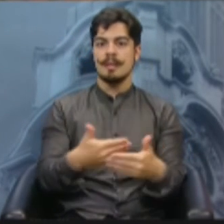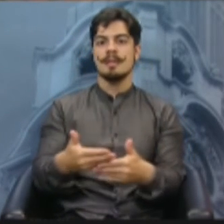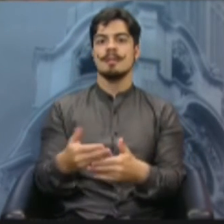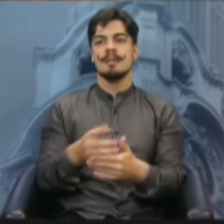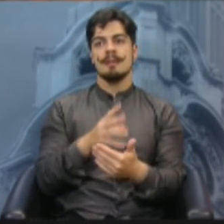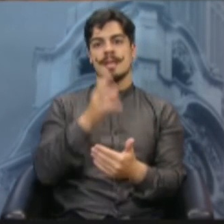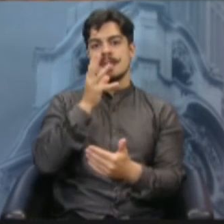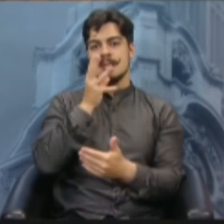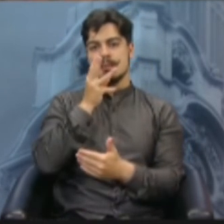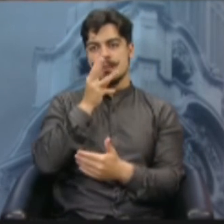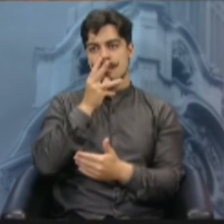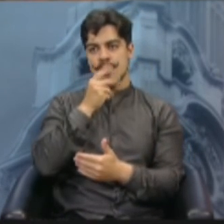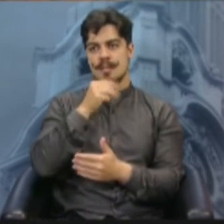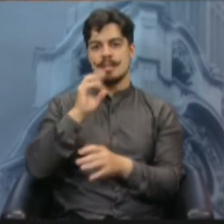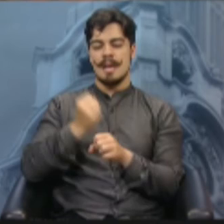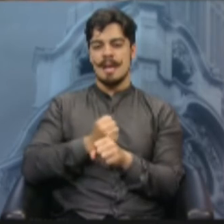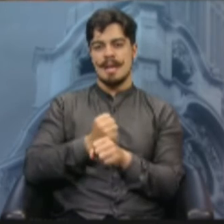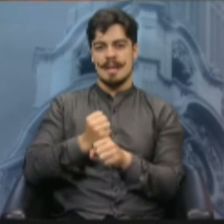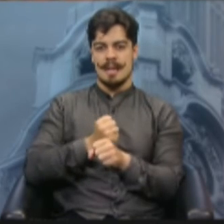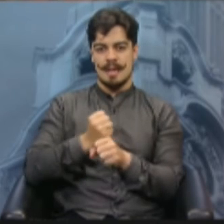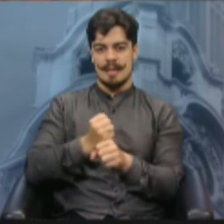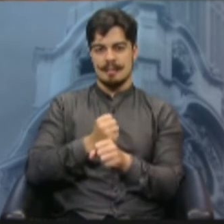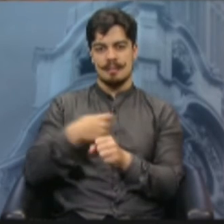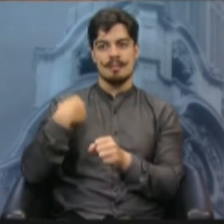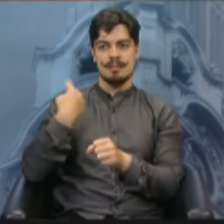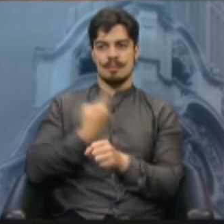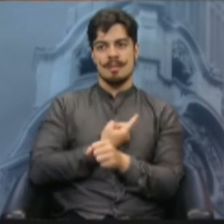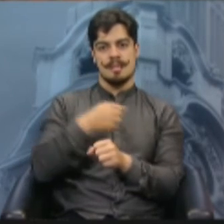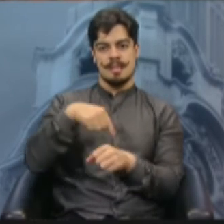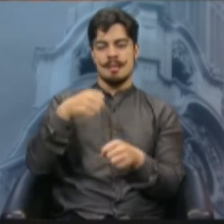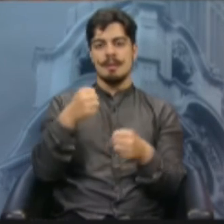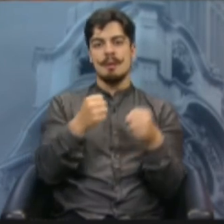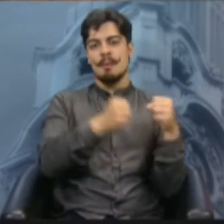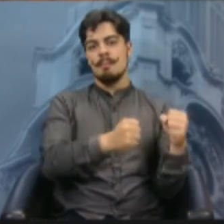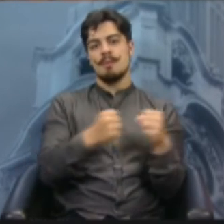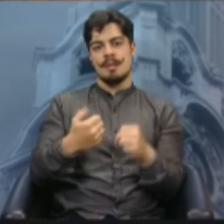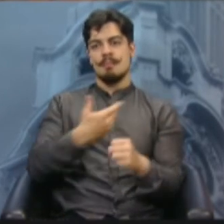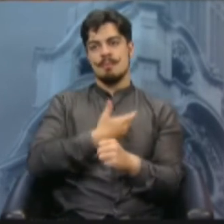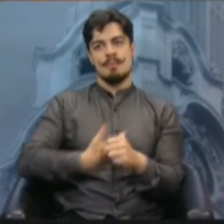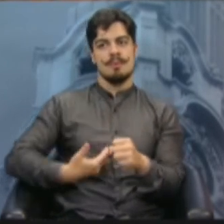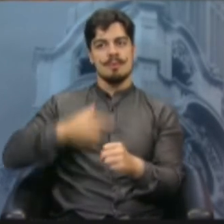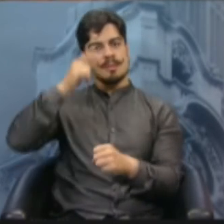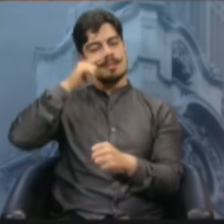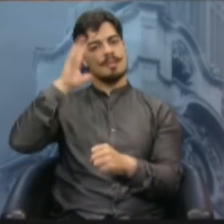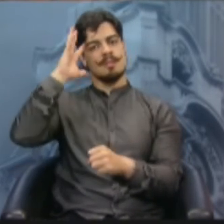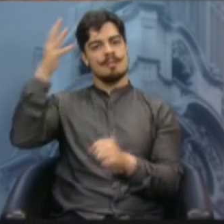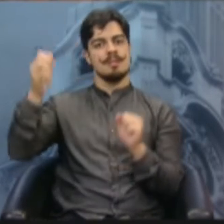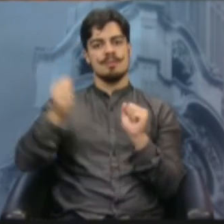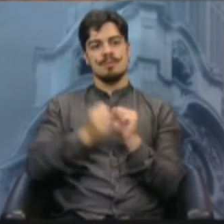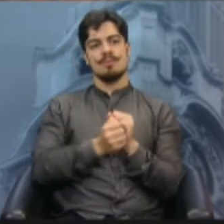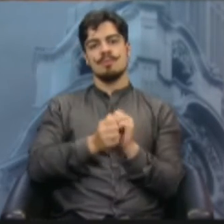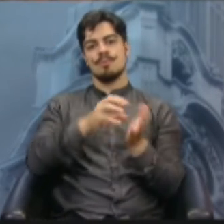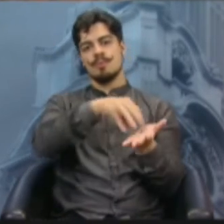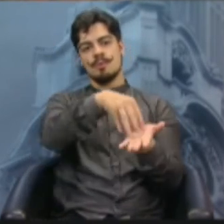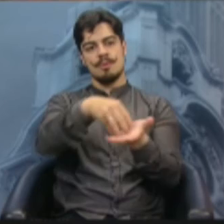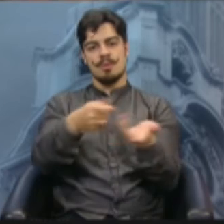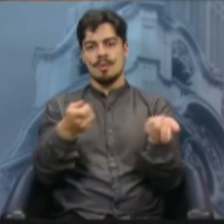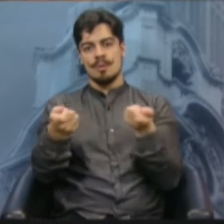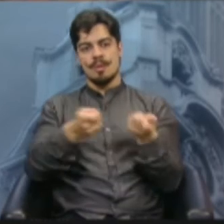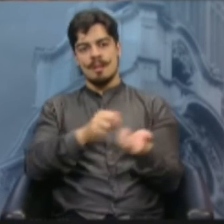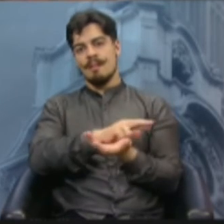se arraste ao longo de muitos anos, e a nossa tentativa, enquanto poder público, de achar uma solução junto com os órgãos de controle,